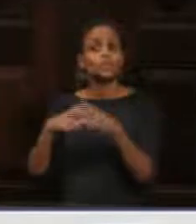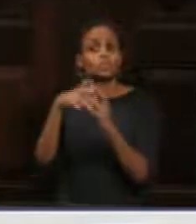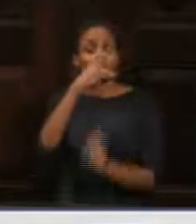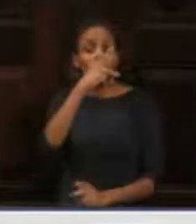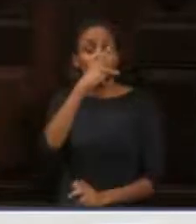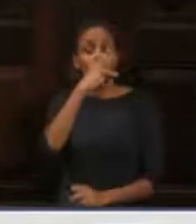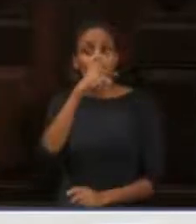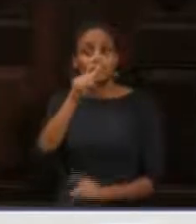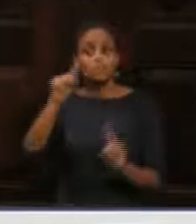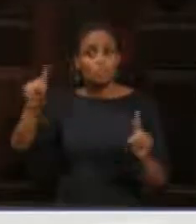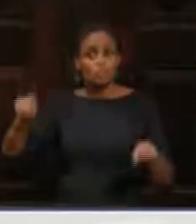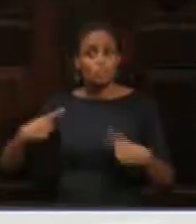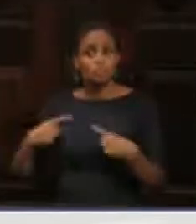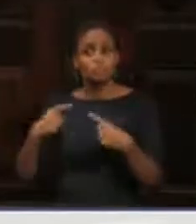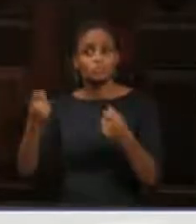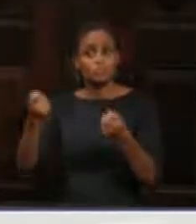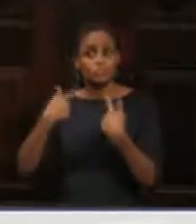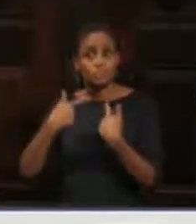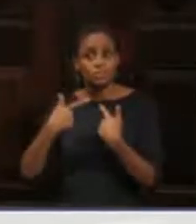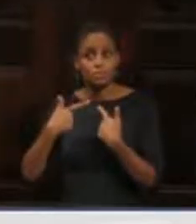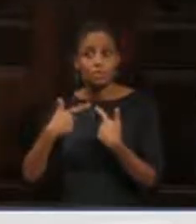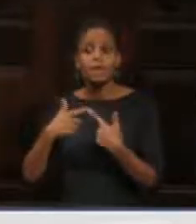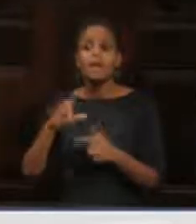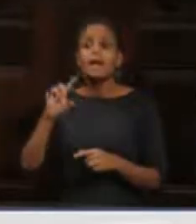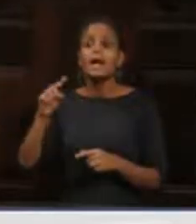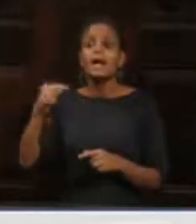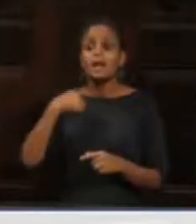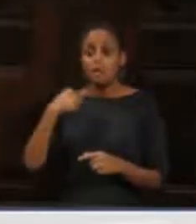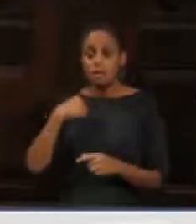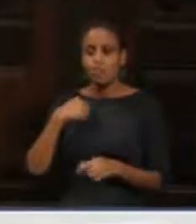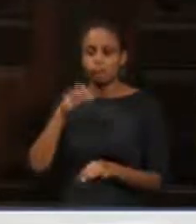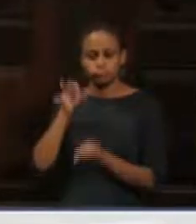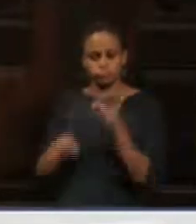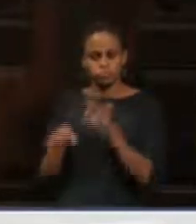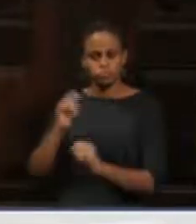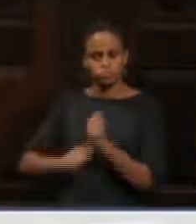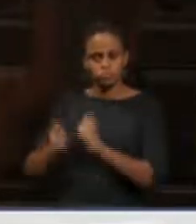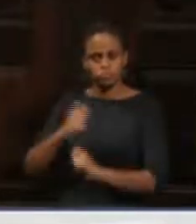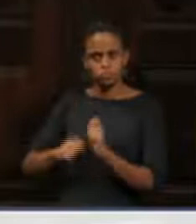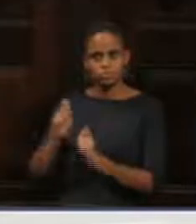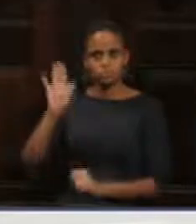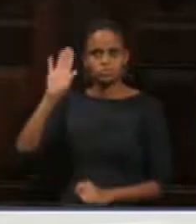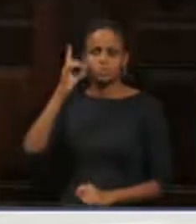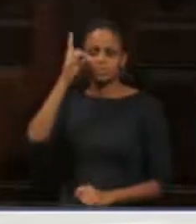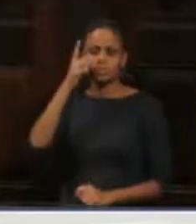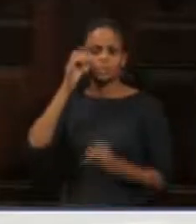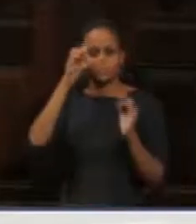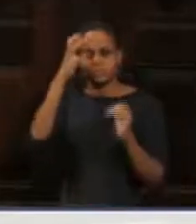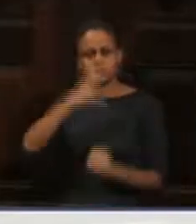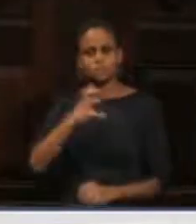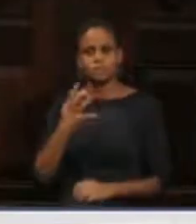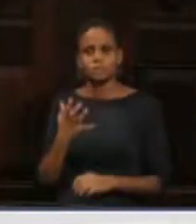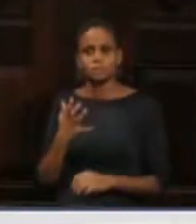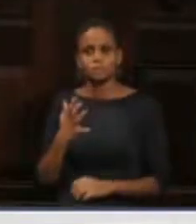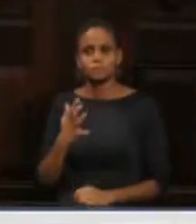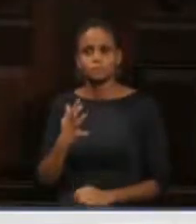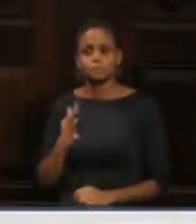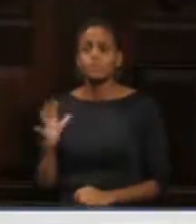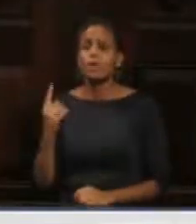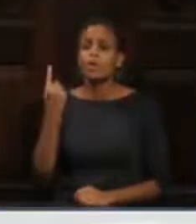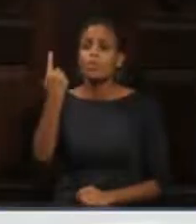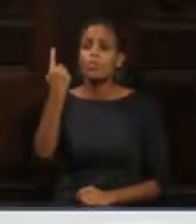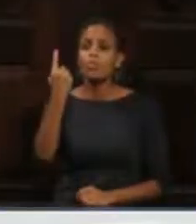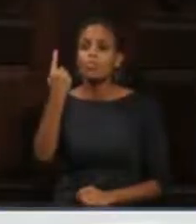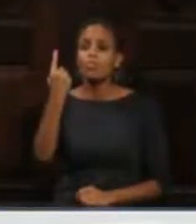político, faço gestão do meu mandato. E caso o senhor não saiba, uma das minhas funções